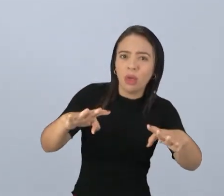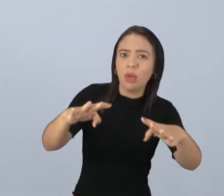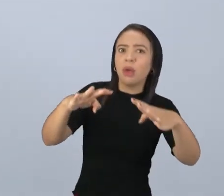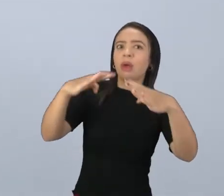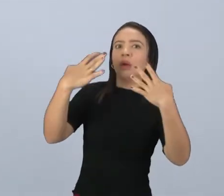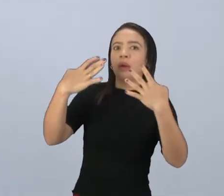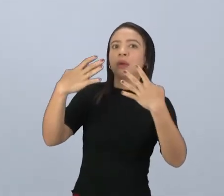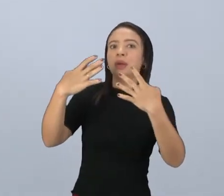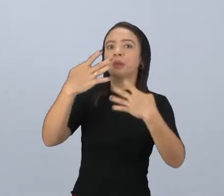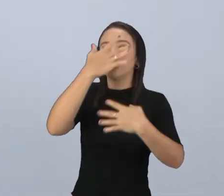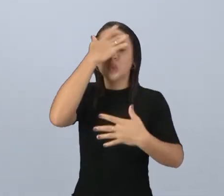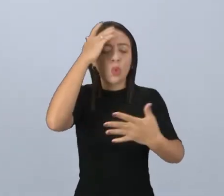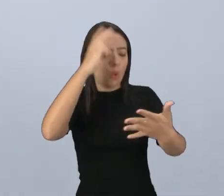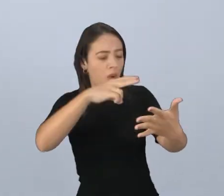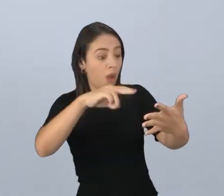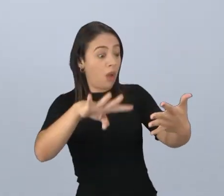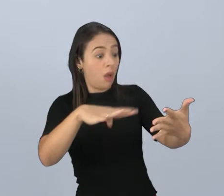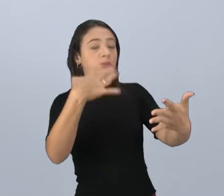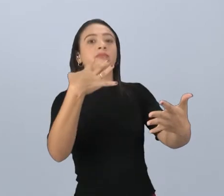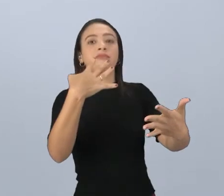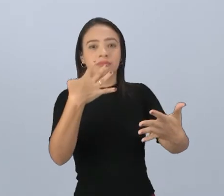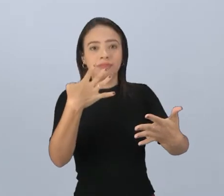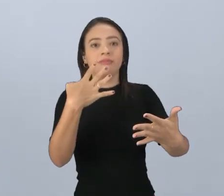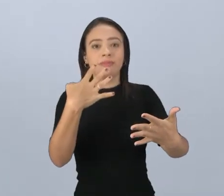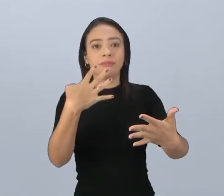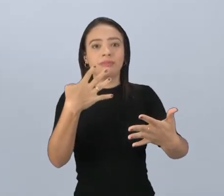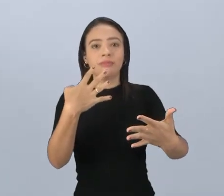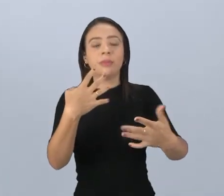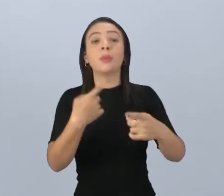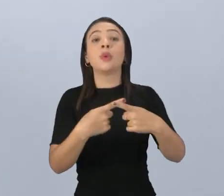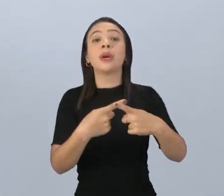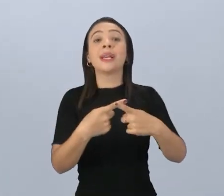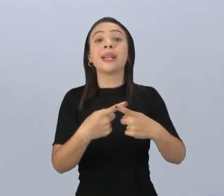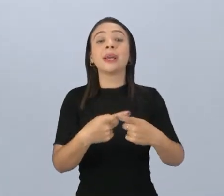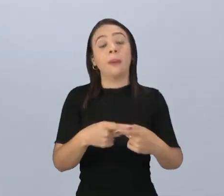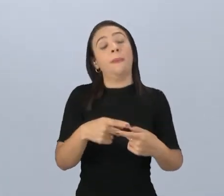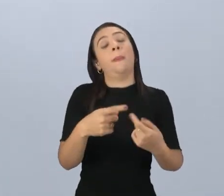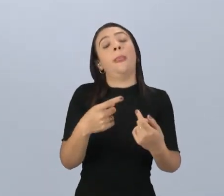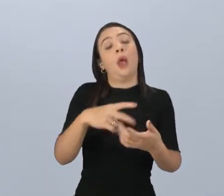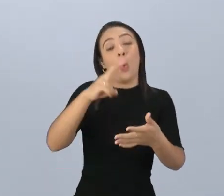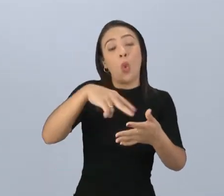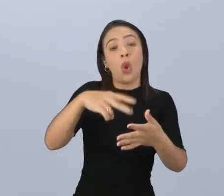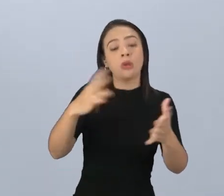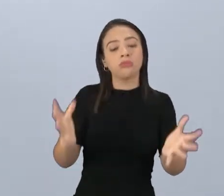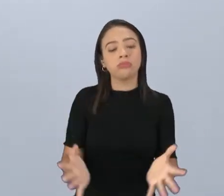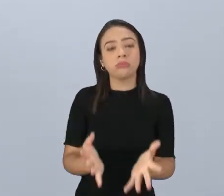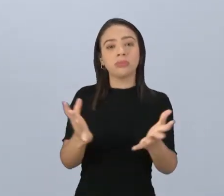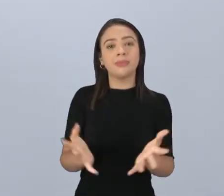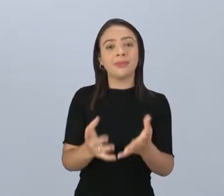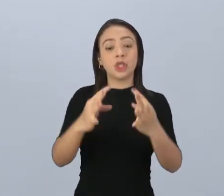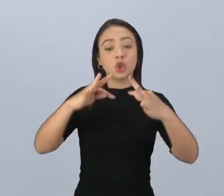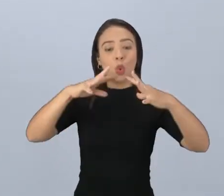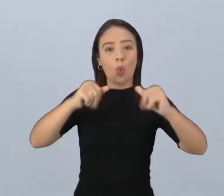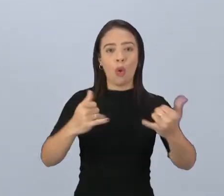de forma a chamar a atenção do leitor para que ele possa ler toda a notícia. Observe também